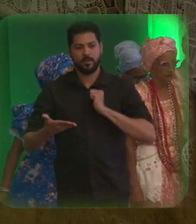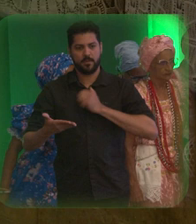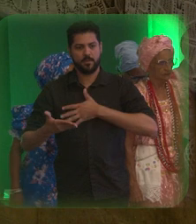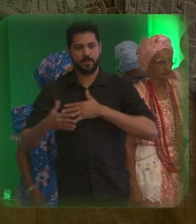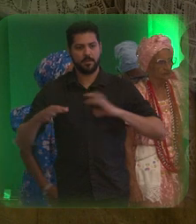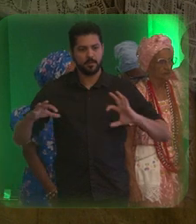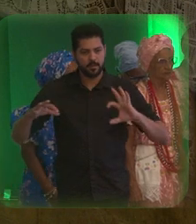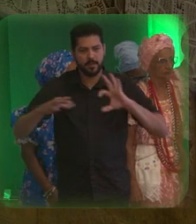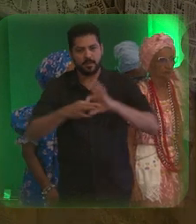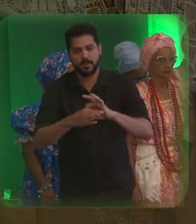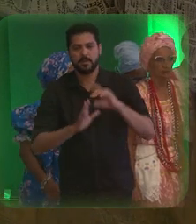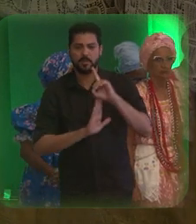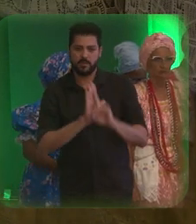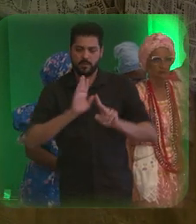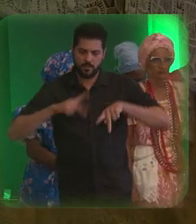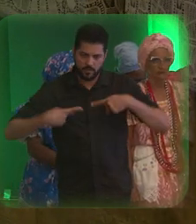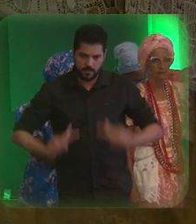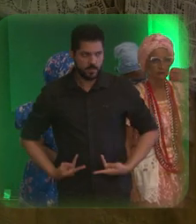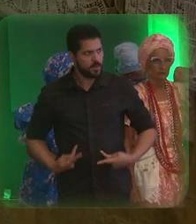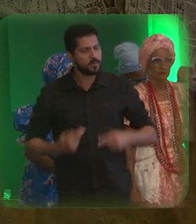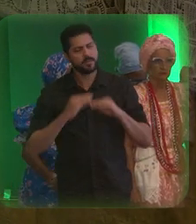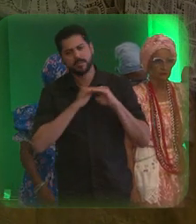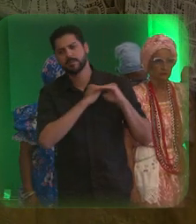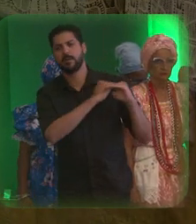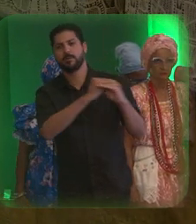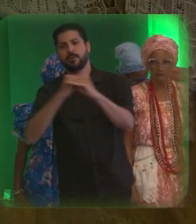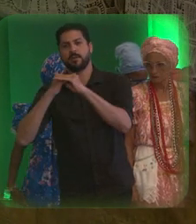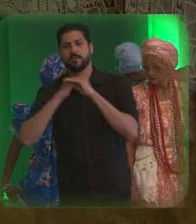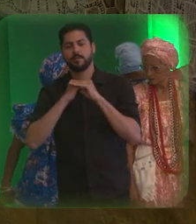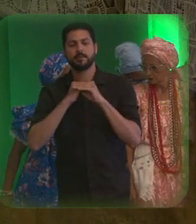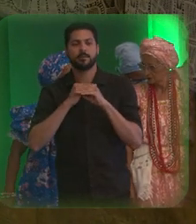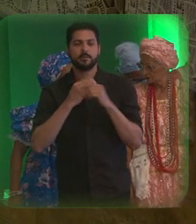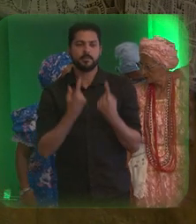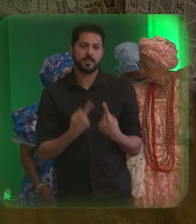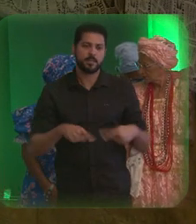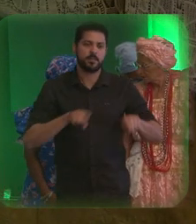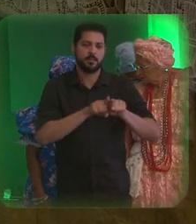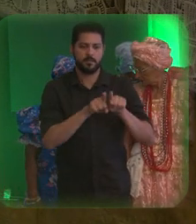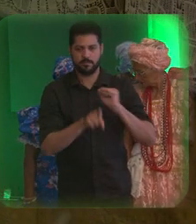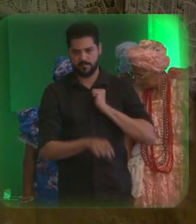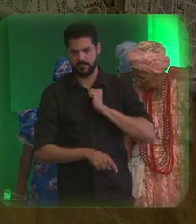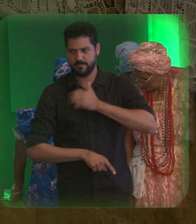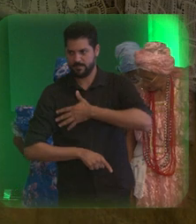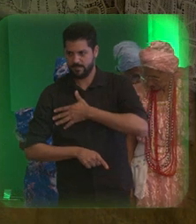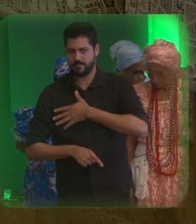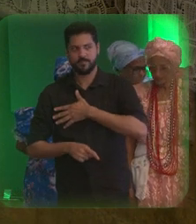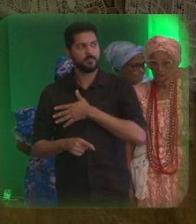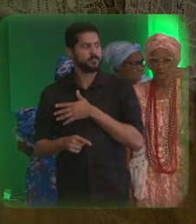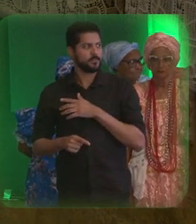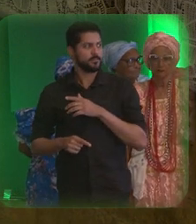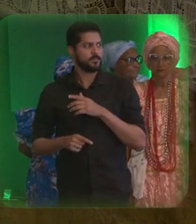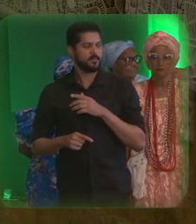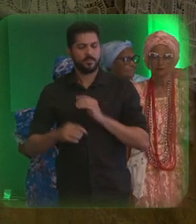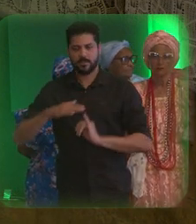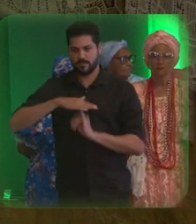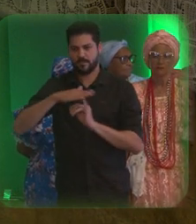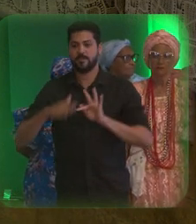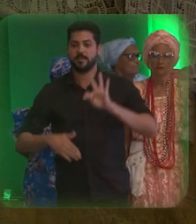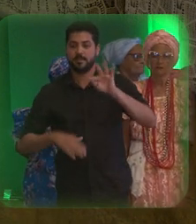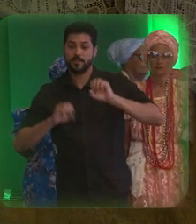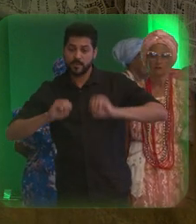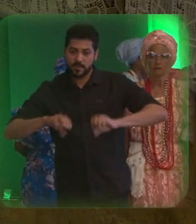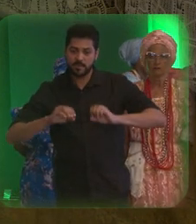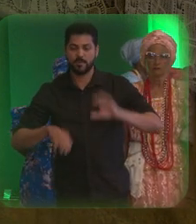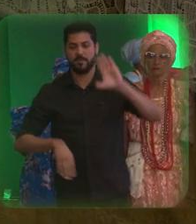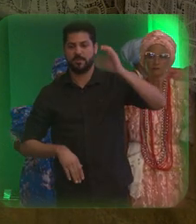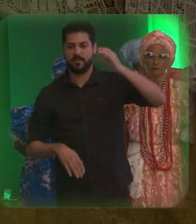Direitos Humanos e a Igualdade. Uma parceria entre Instituto Federal de Educação, Ciência e Tecnologia de